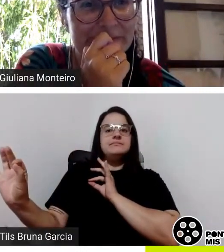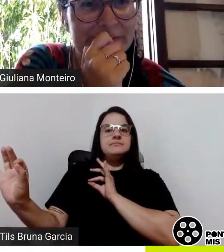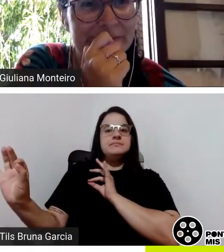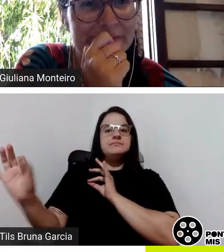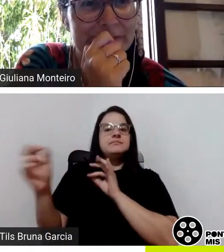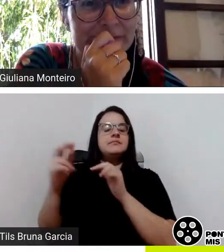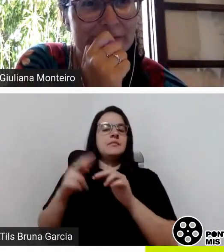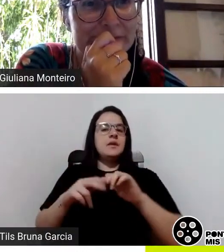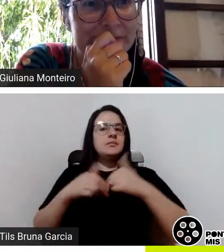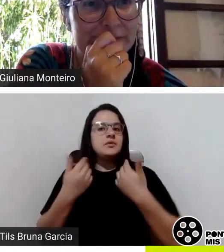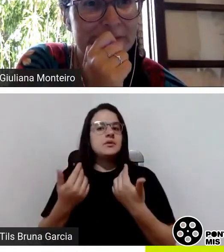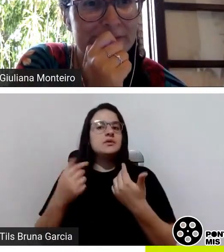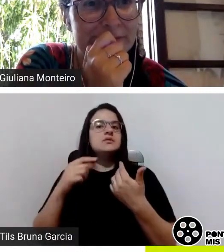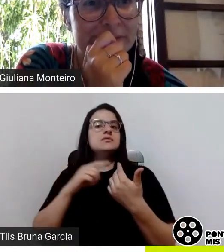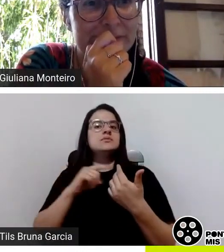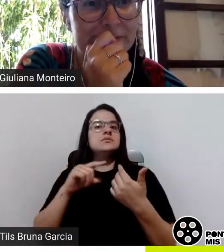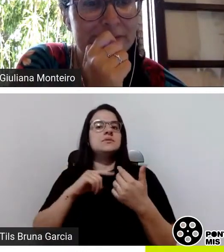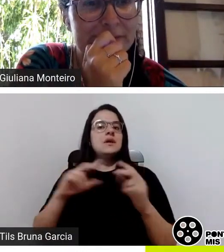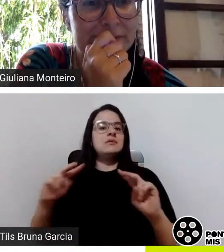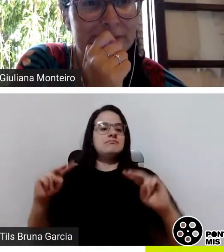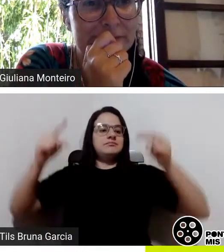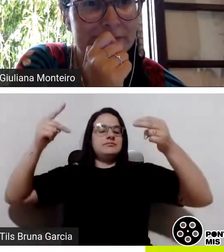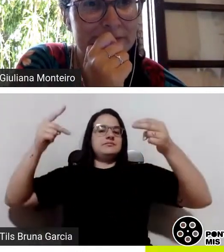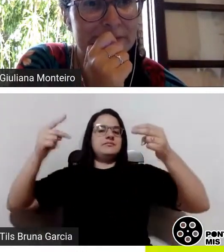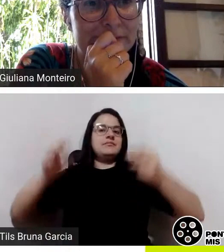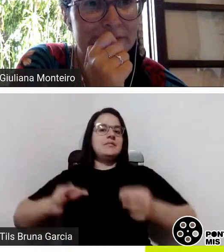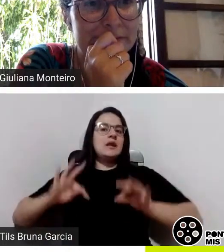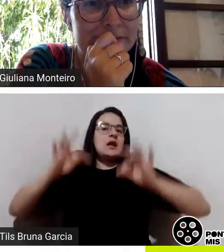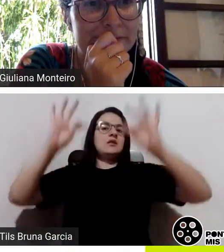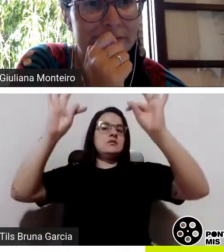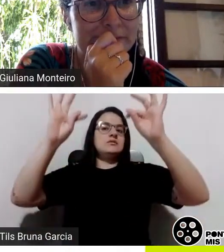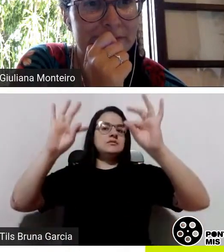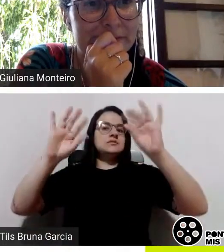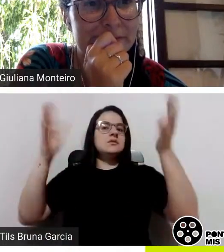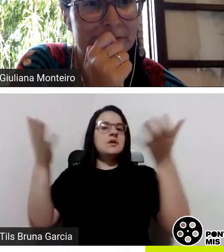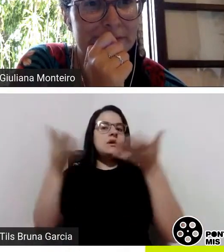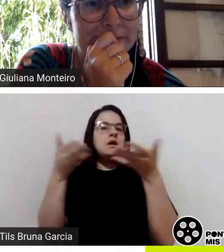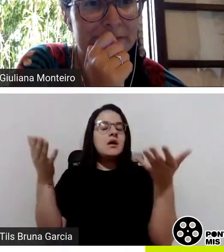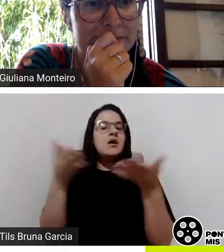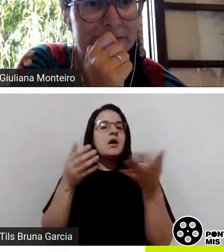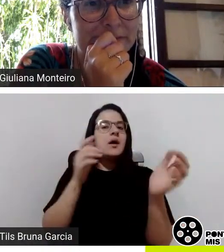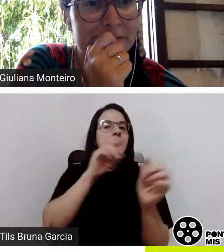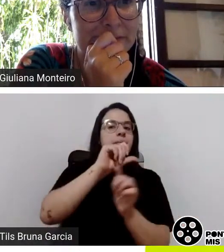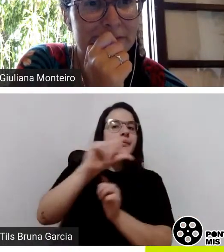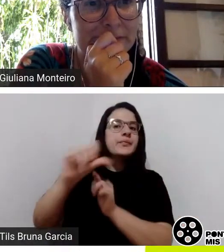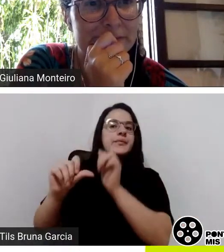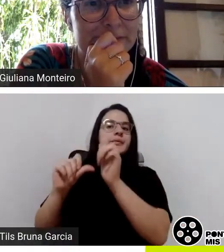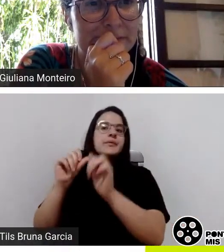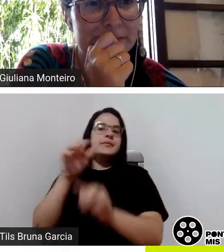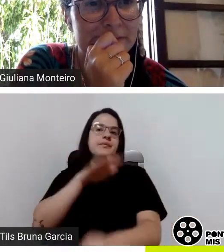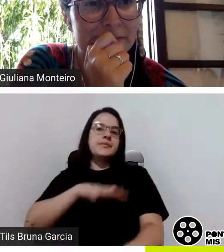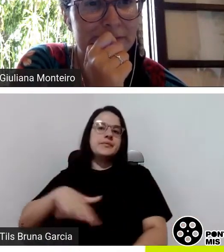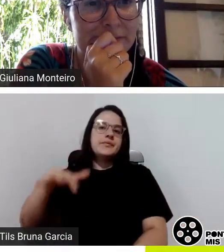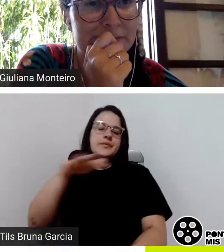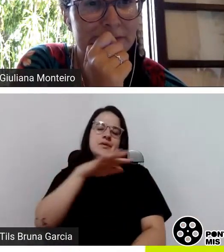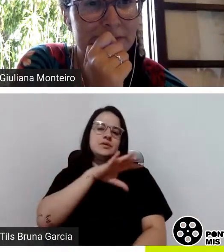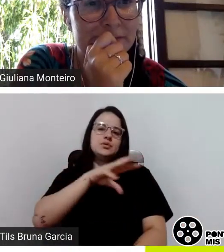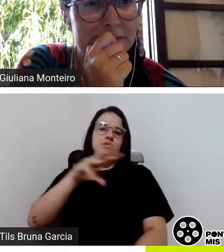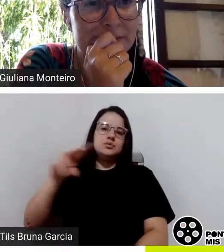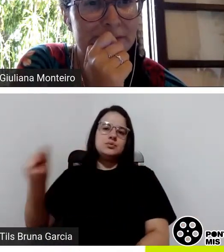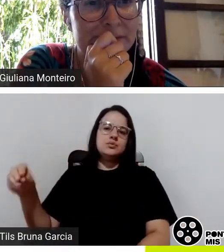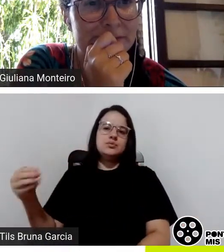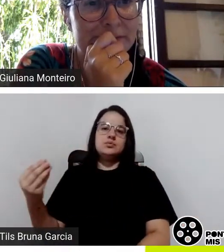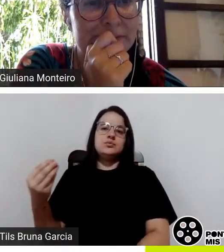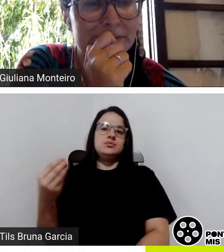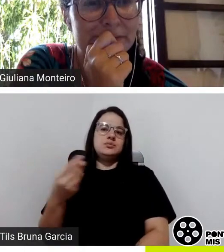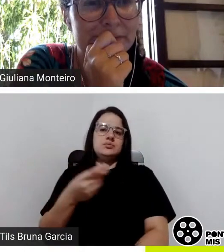influencia, a montagem digital mudou o cinema, e a internet, com todas as suas potencialidades